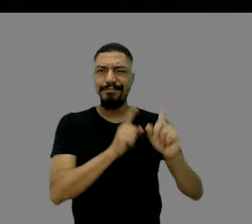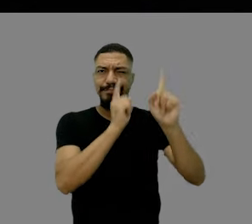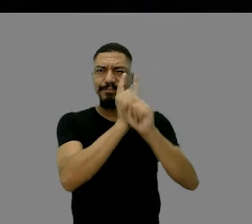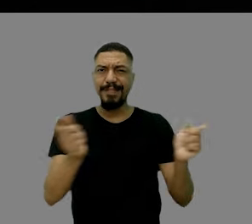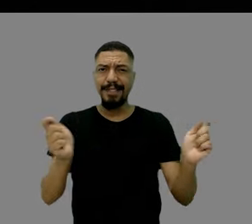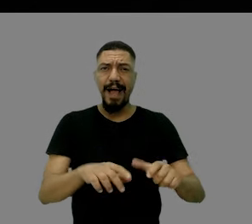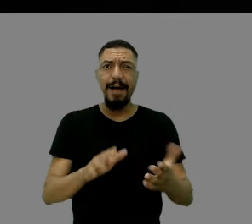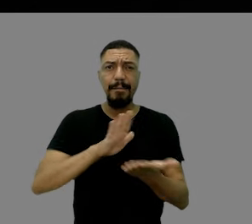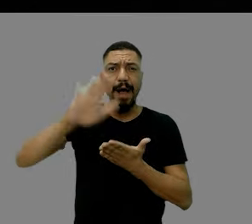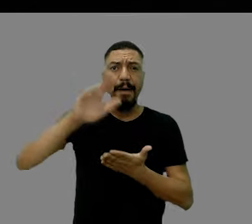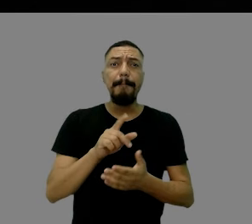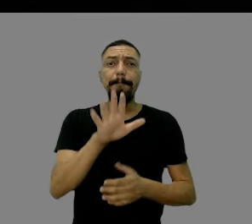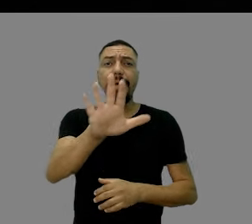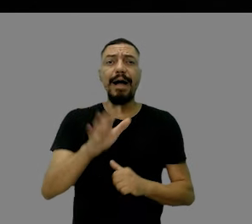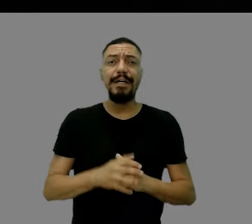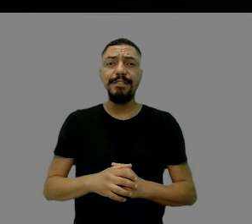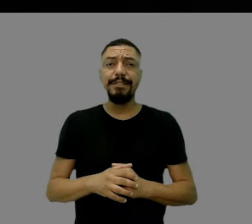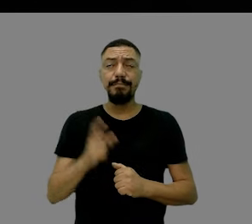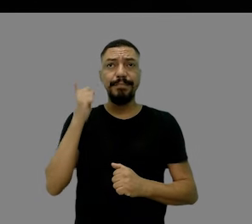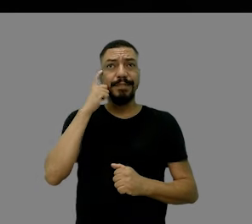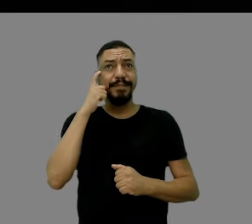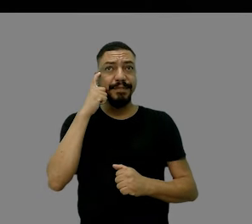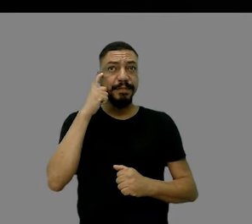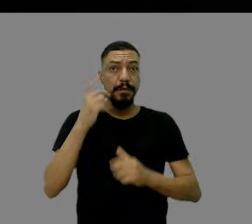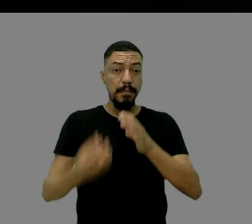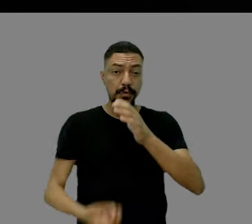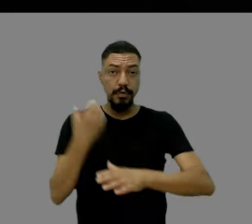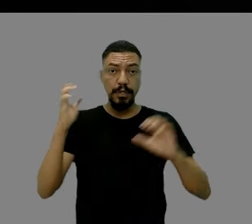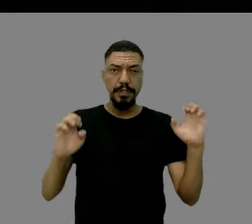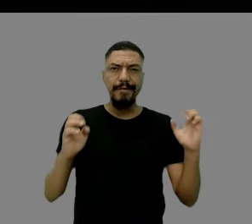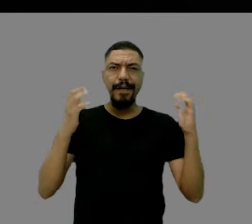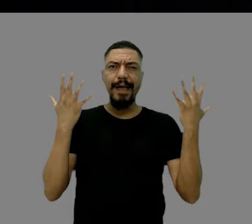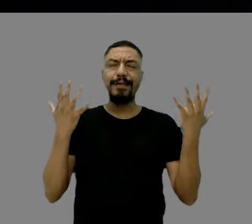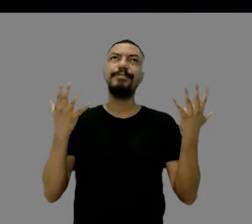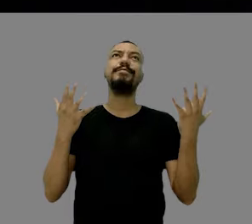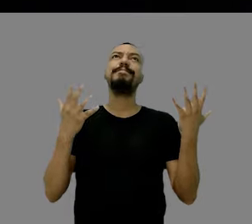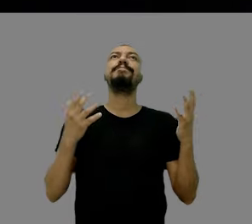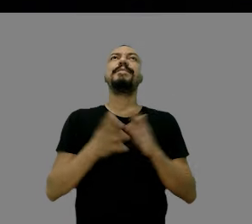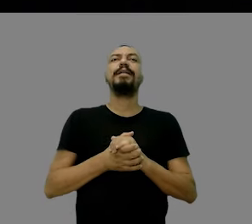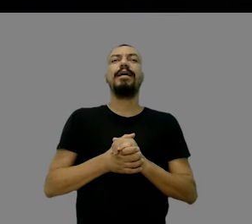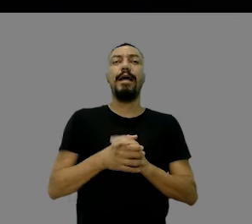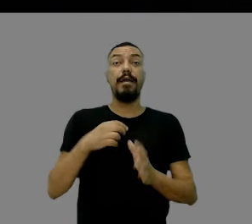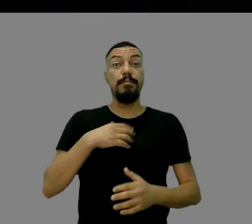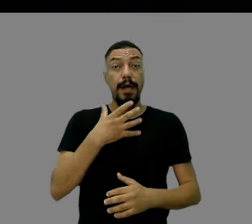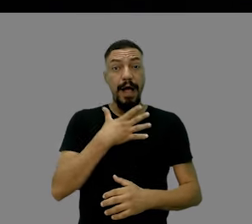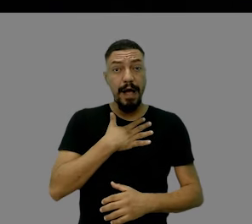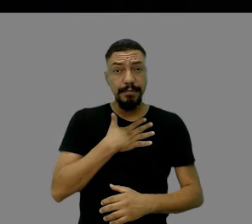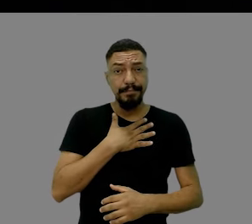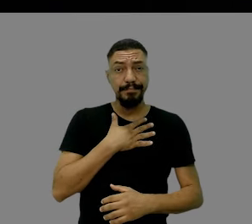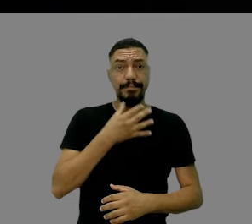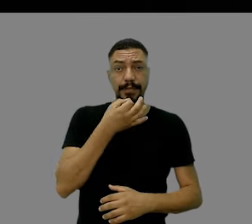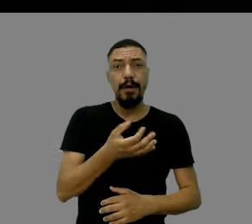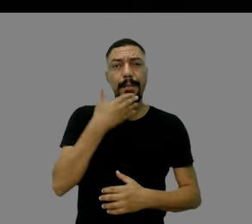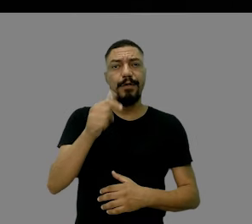Mas, pensando assim, como produtora, eu prefiro contratar alguém que eu tenho